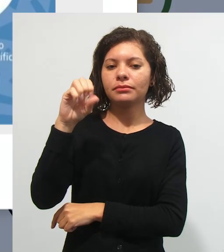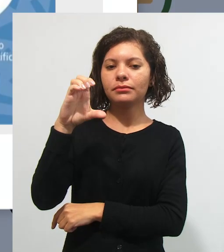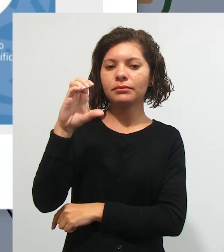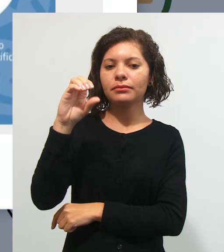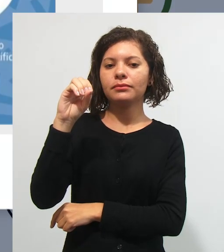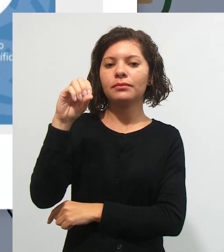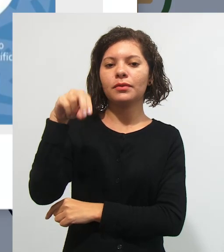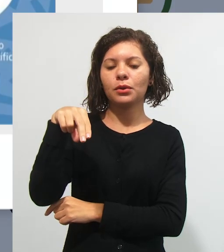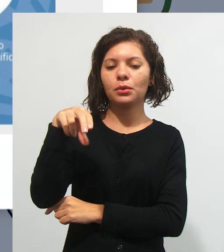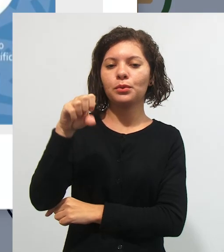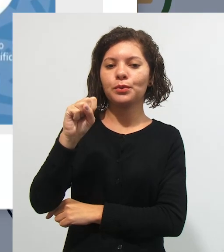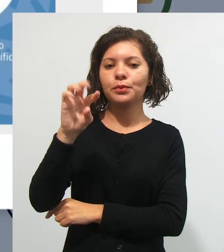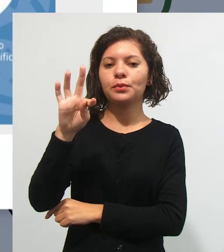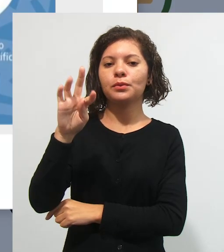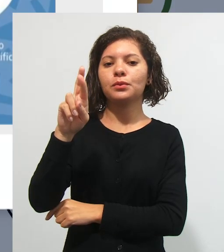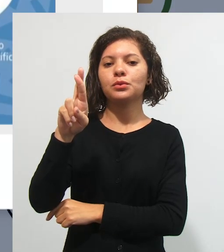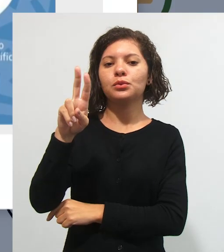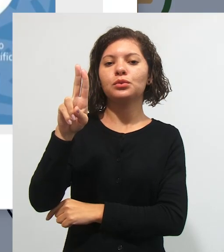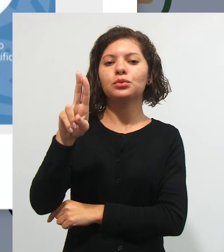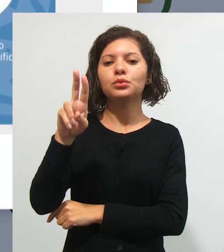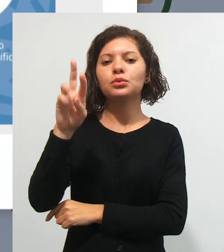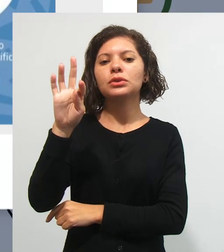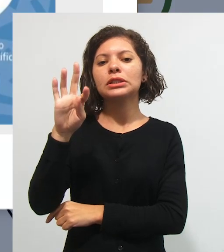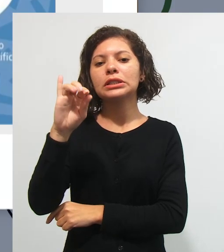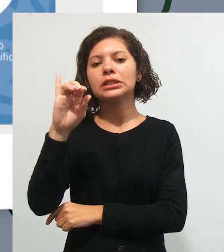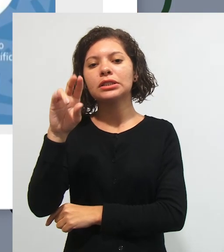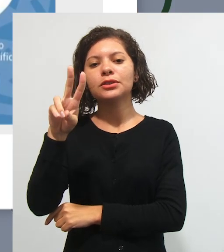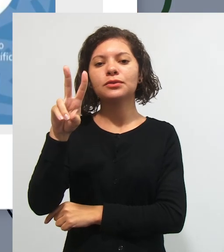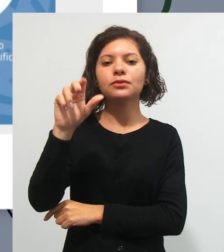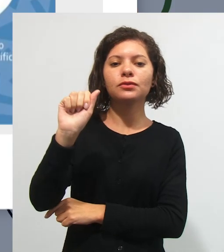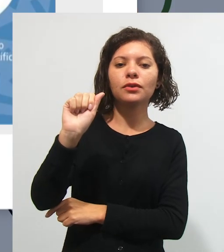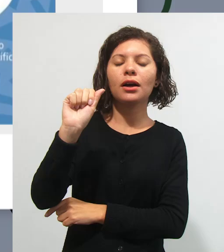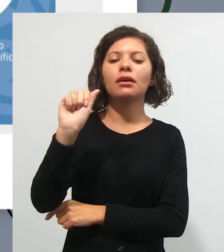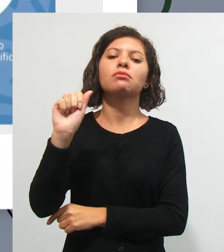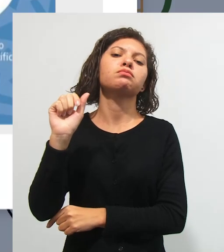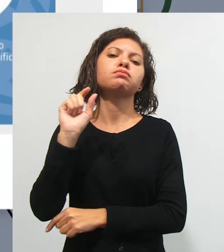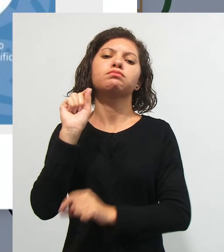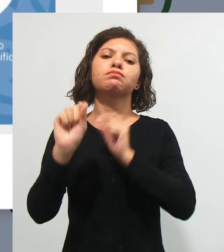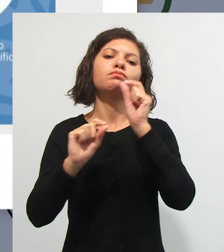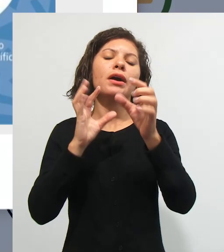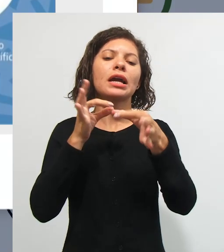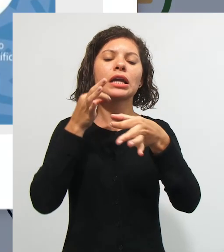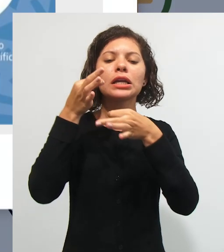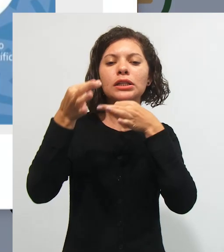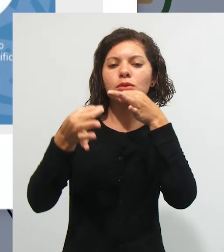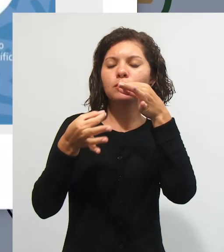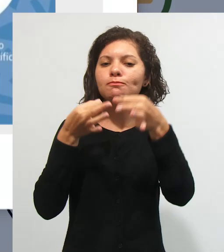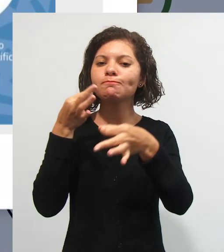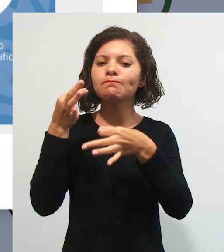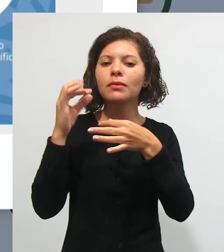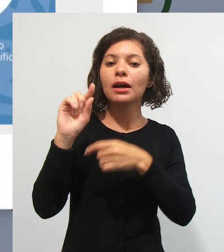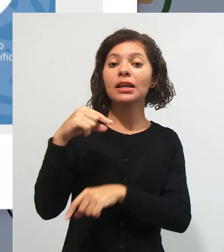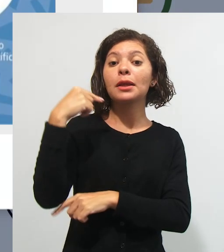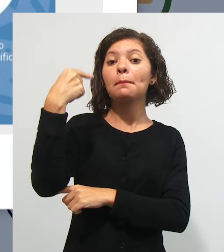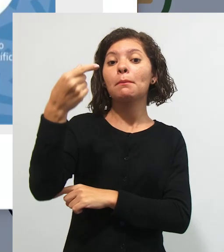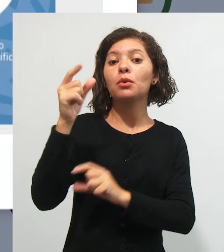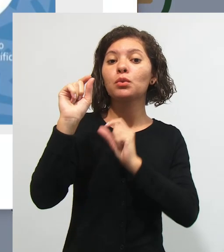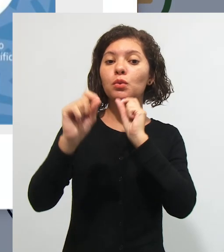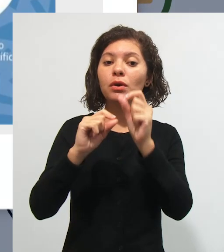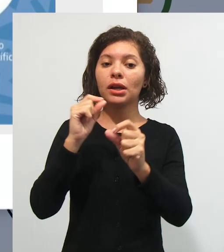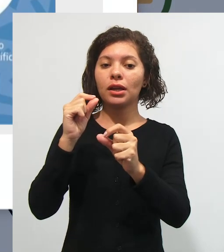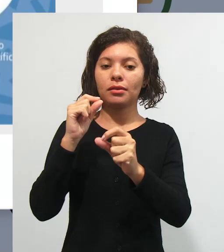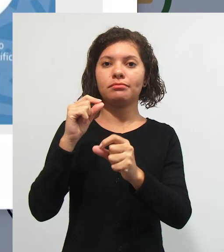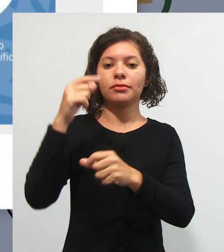é desconstrutivo, questionador, para depois, e só depois, ser